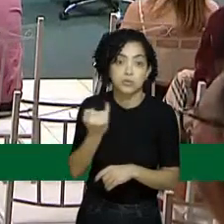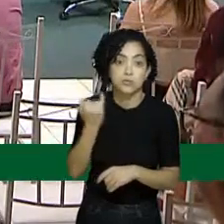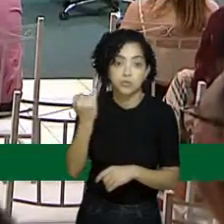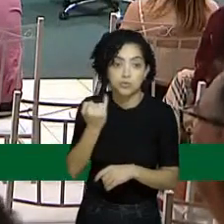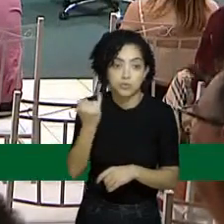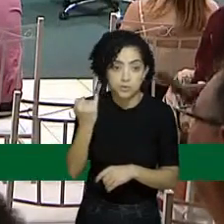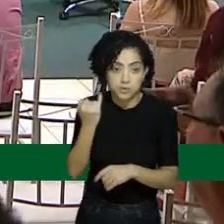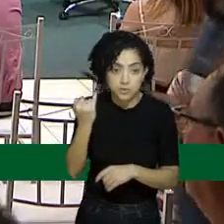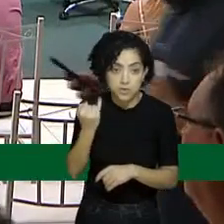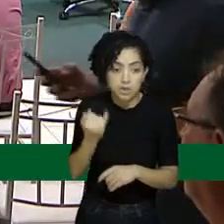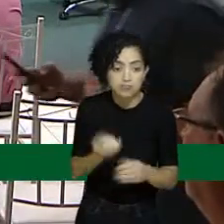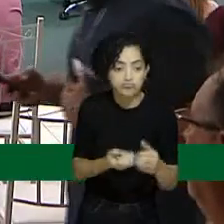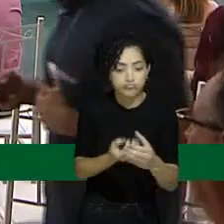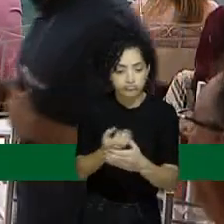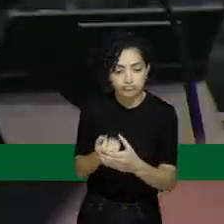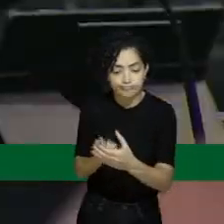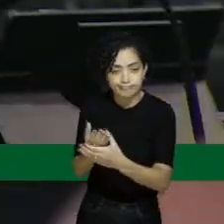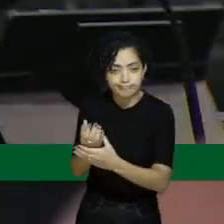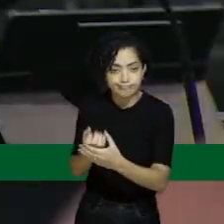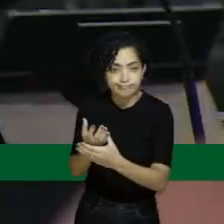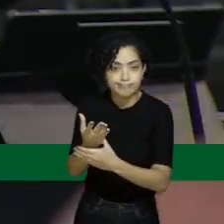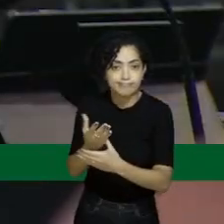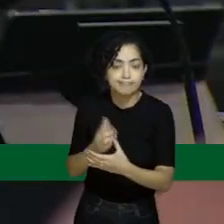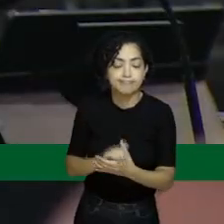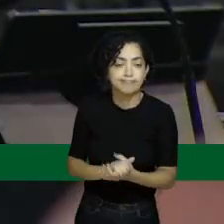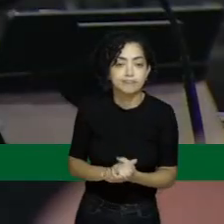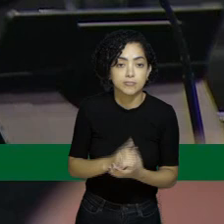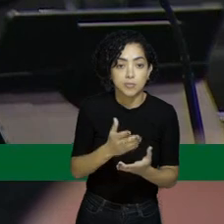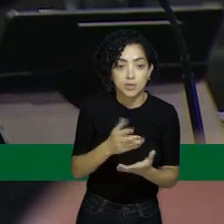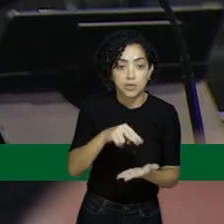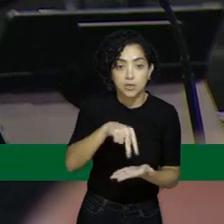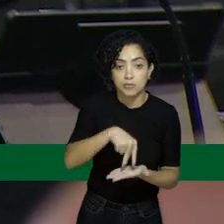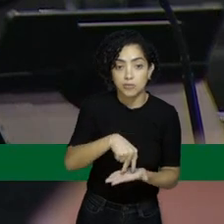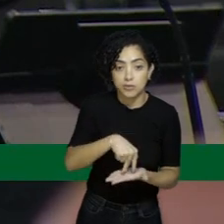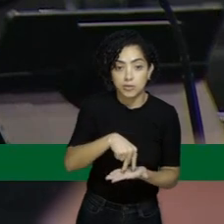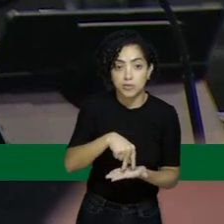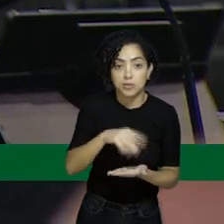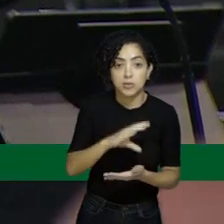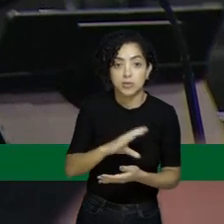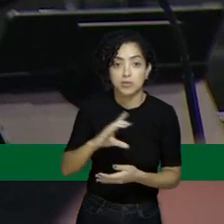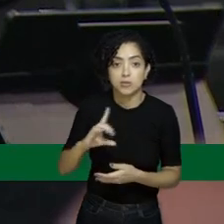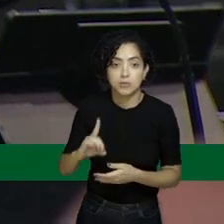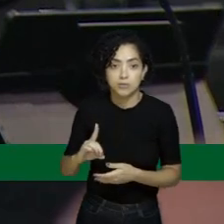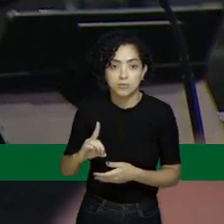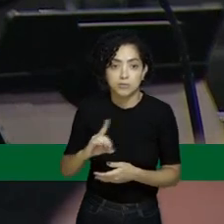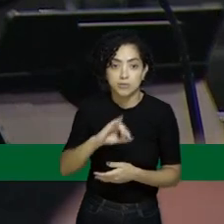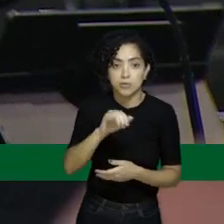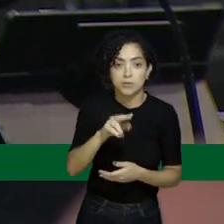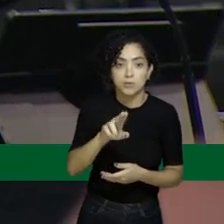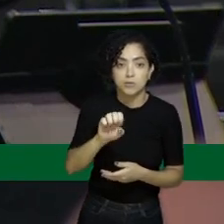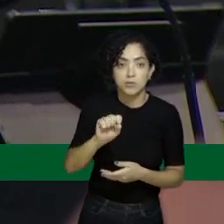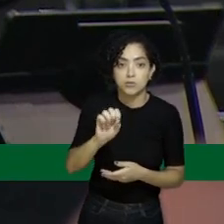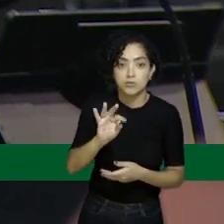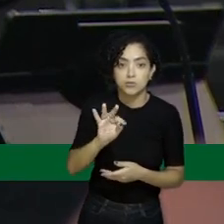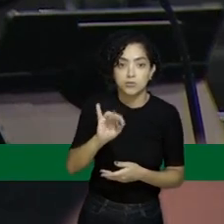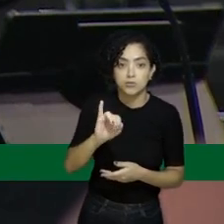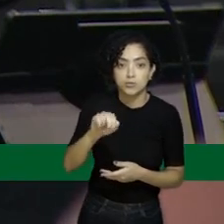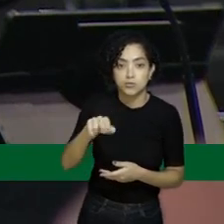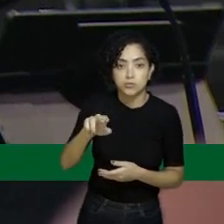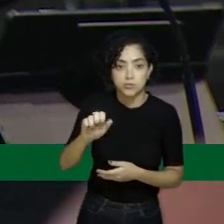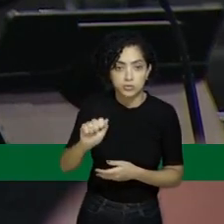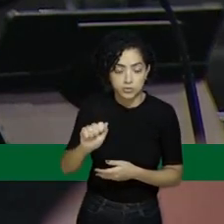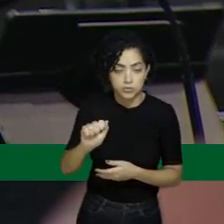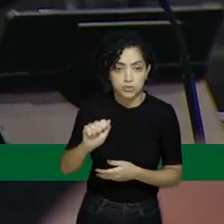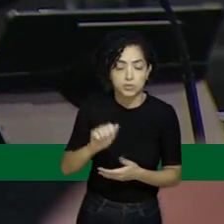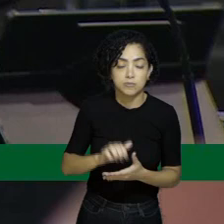quintais produtivos. Quem vai falar é a coordenação estadual, Justina Sima, ela que é do município de